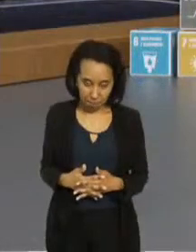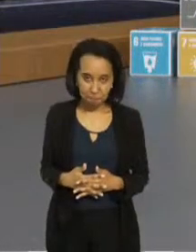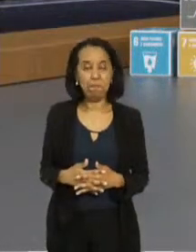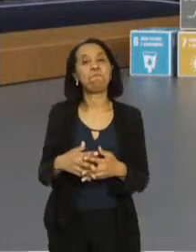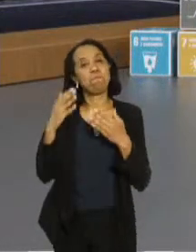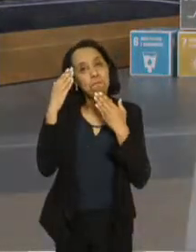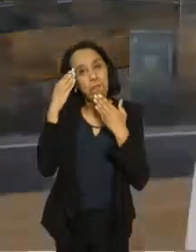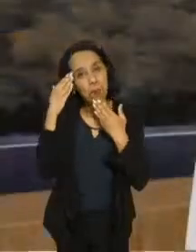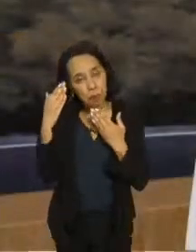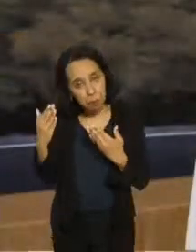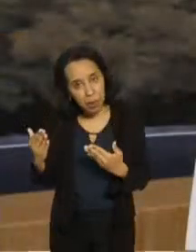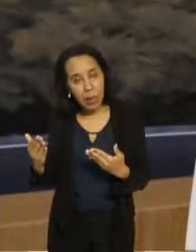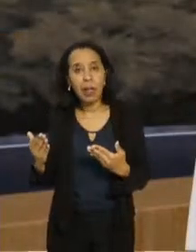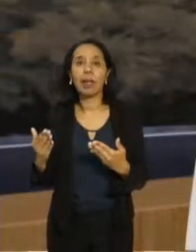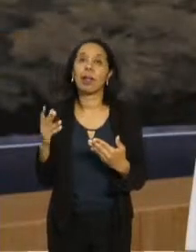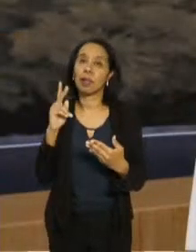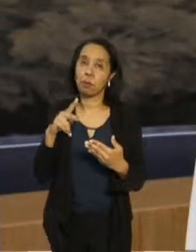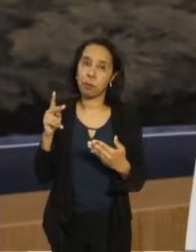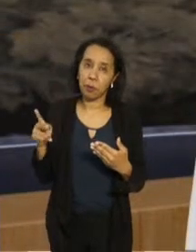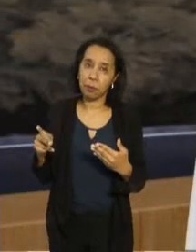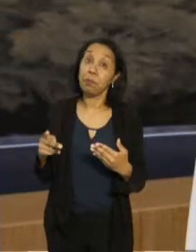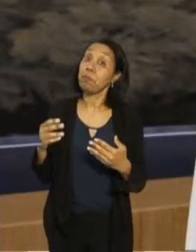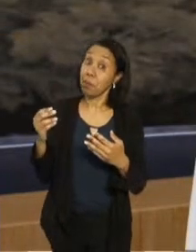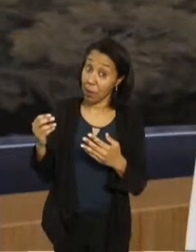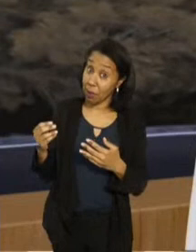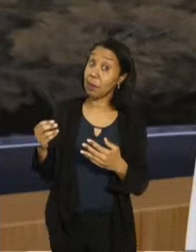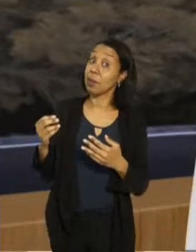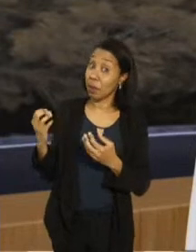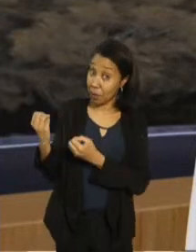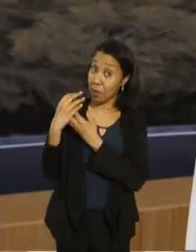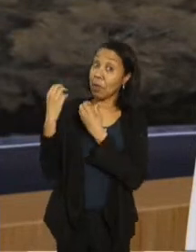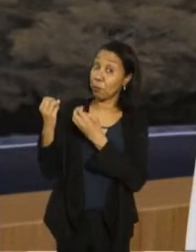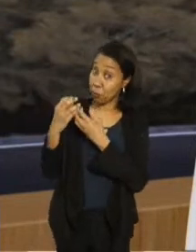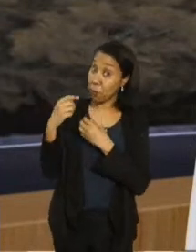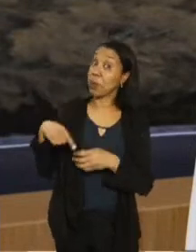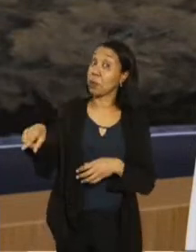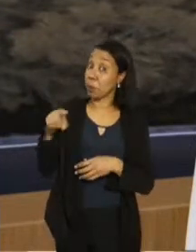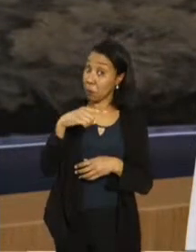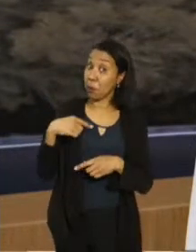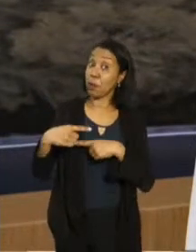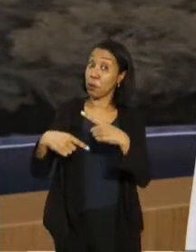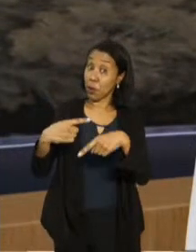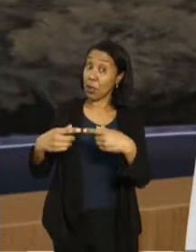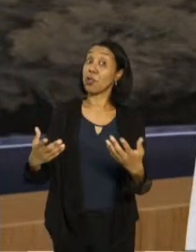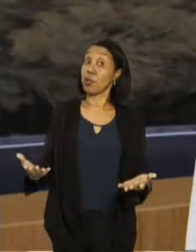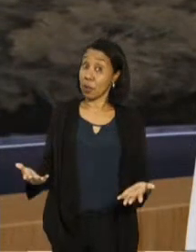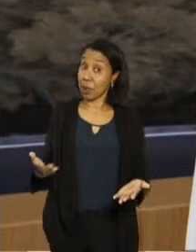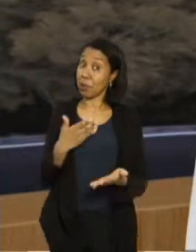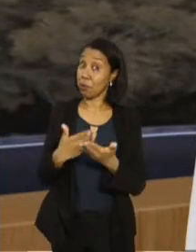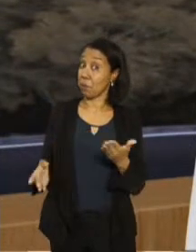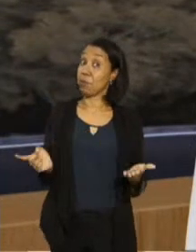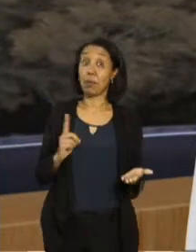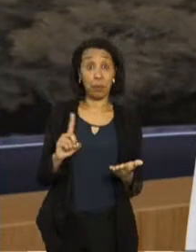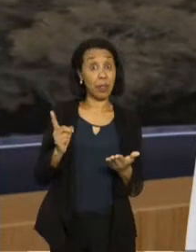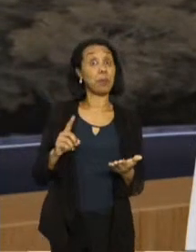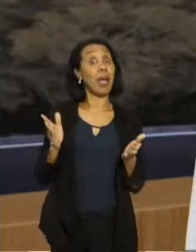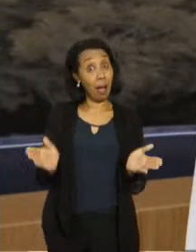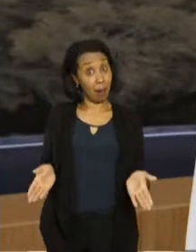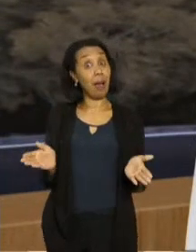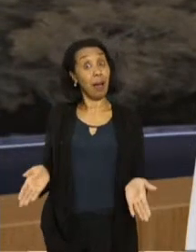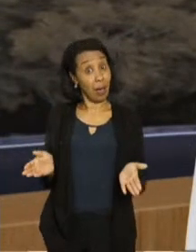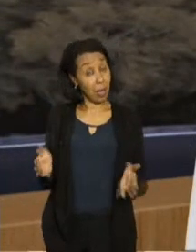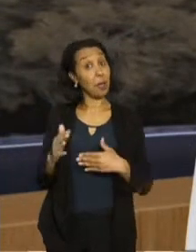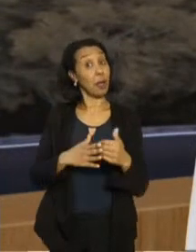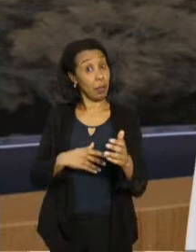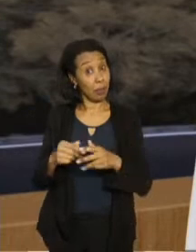É a mensagem para todos nós, né? Do aqui e agora. A gente não pode desperdiçar essa geração, a gente tem que agir agora. É o que estamos